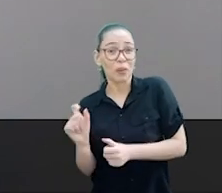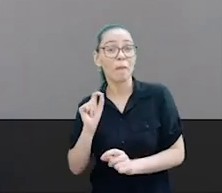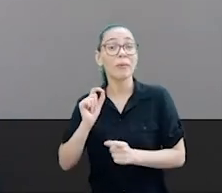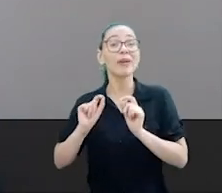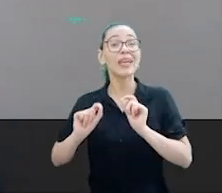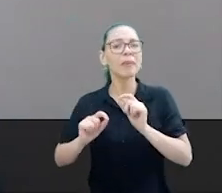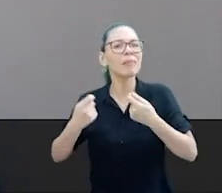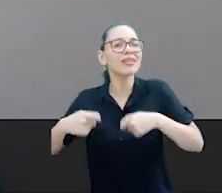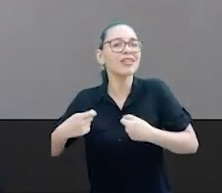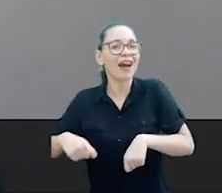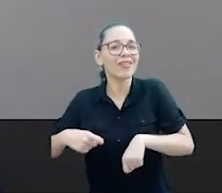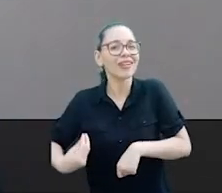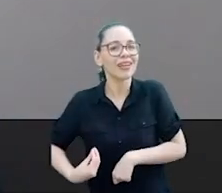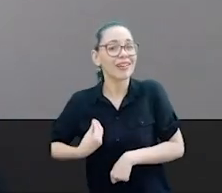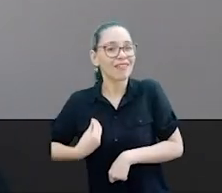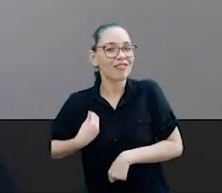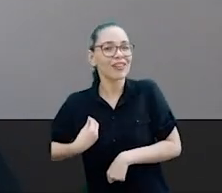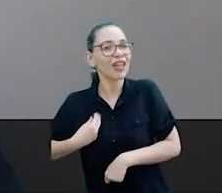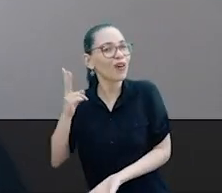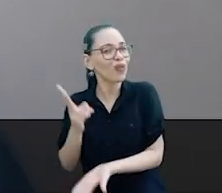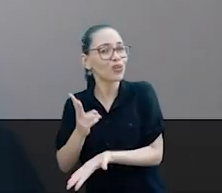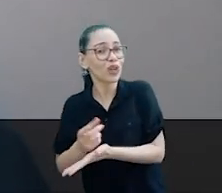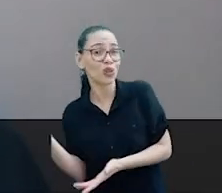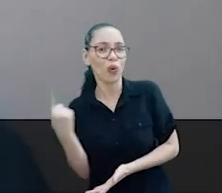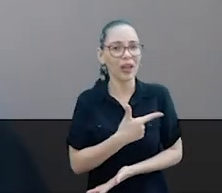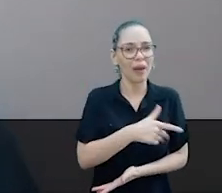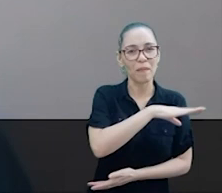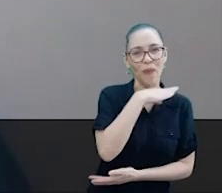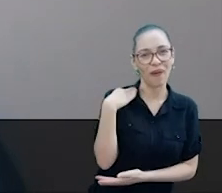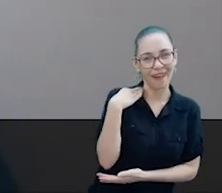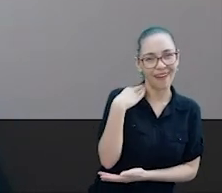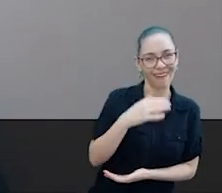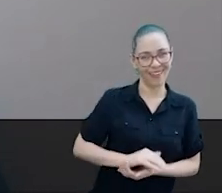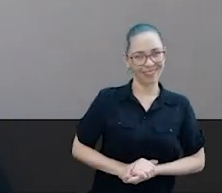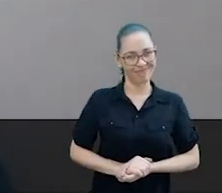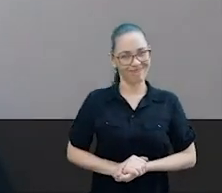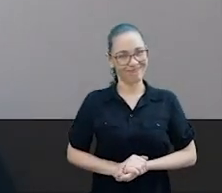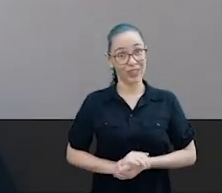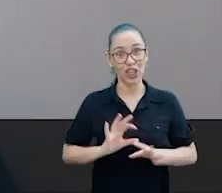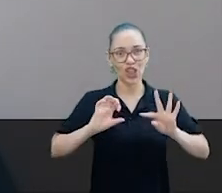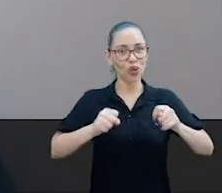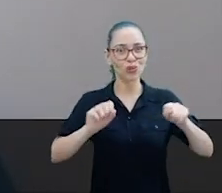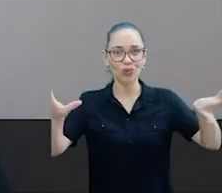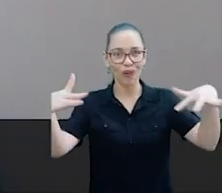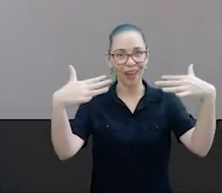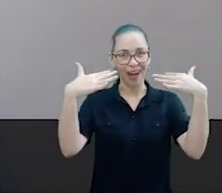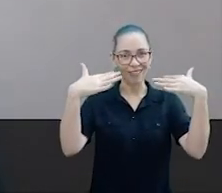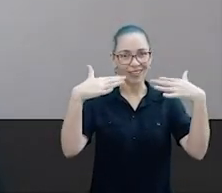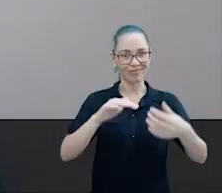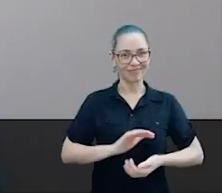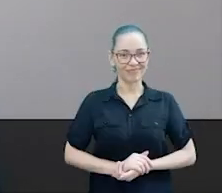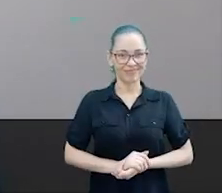crianças, nem prisão e nem caixão. Isso dentre outras campanhas muito importantes